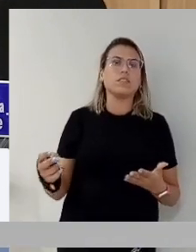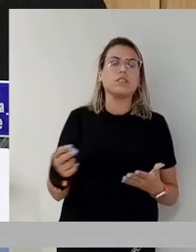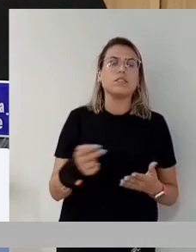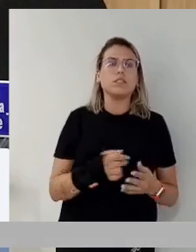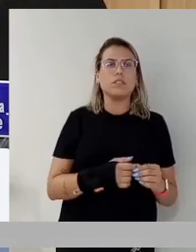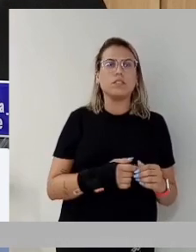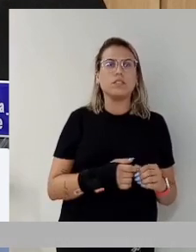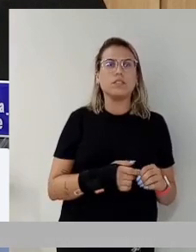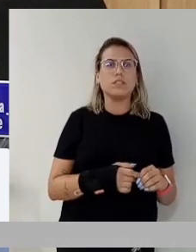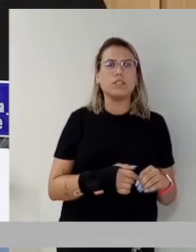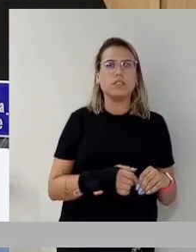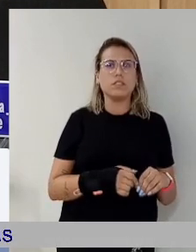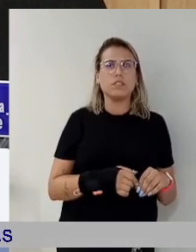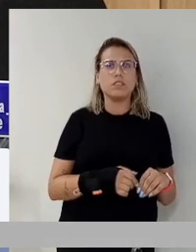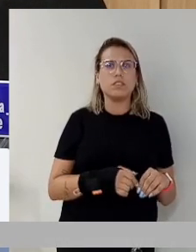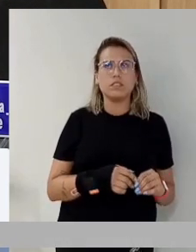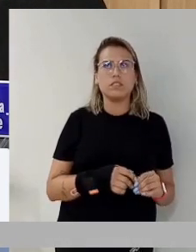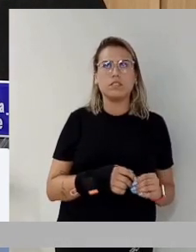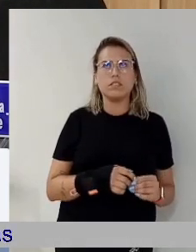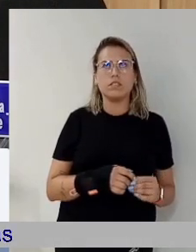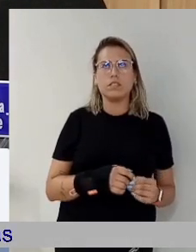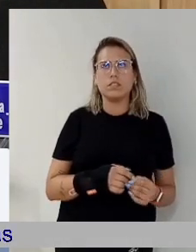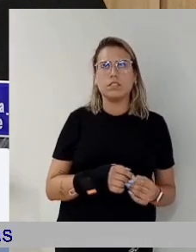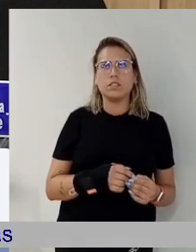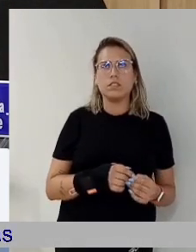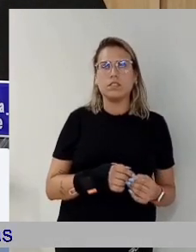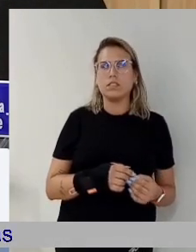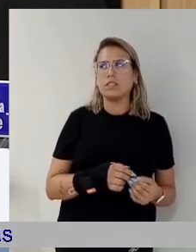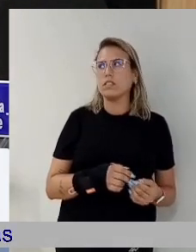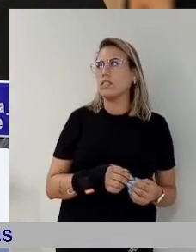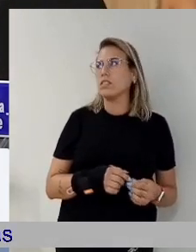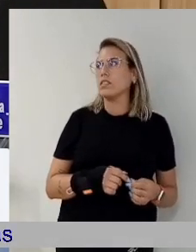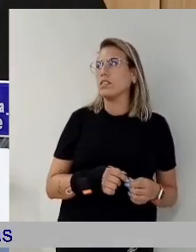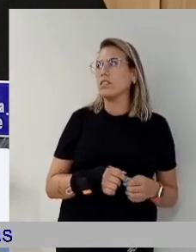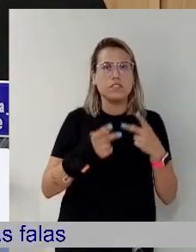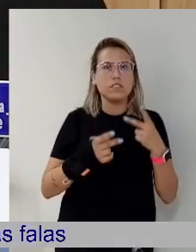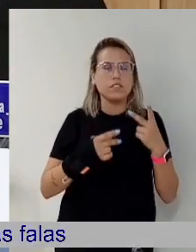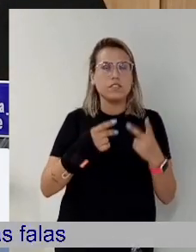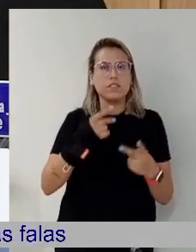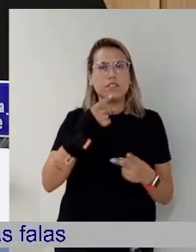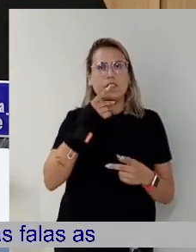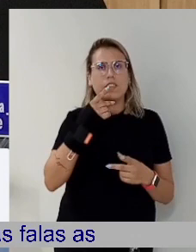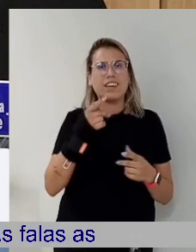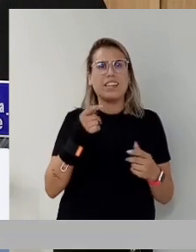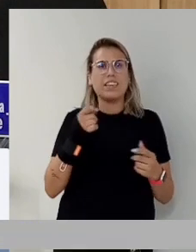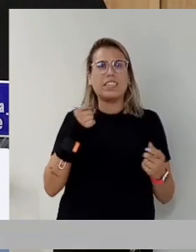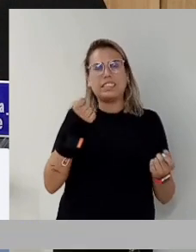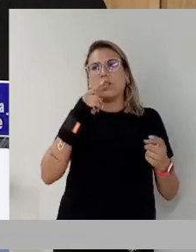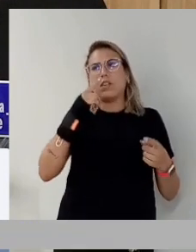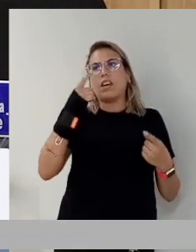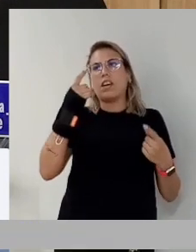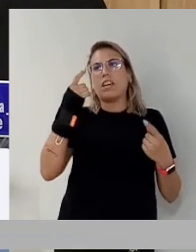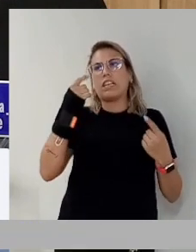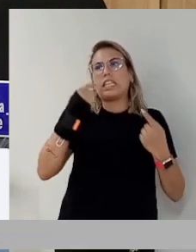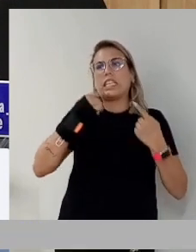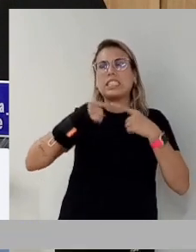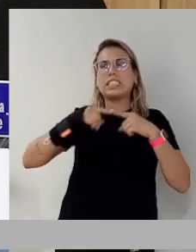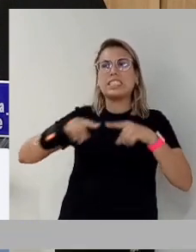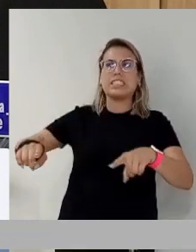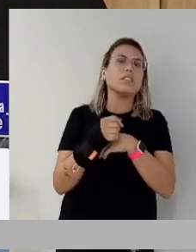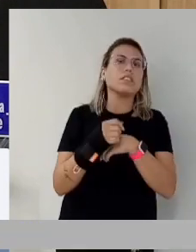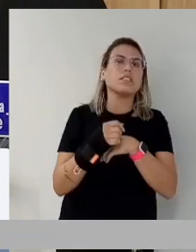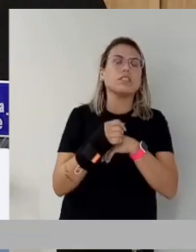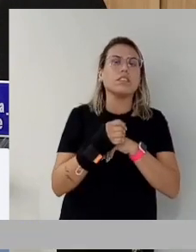e as as falas as agressões as ofensas